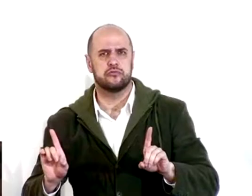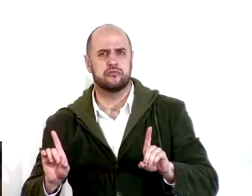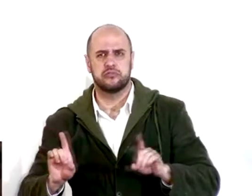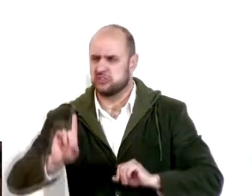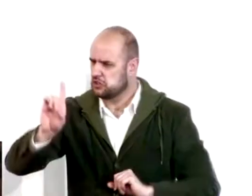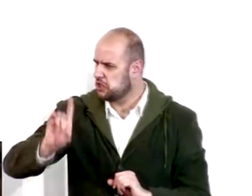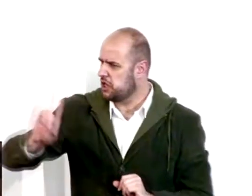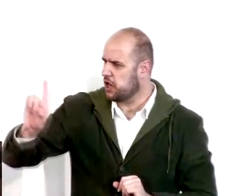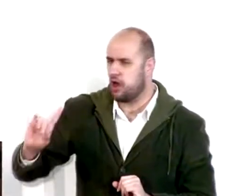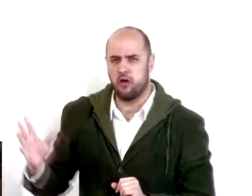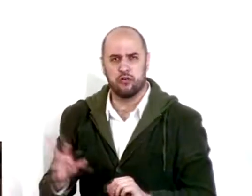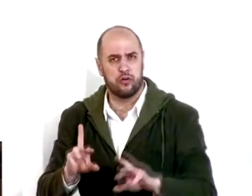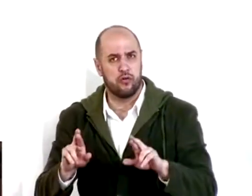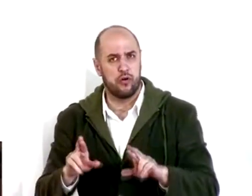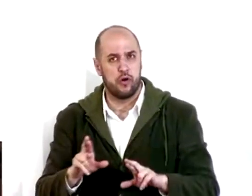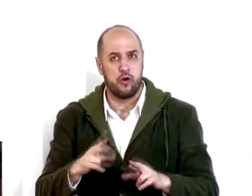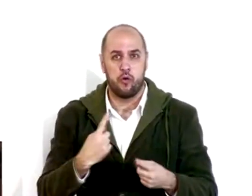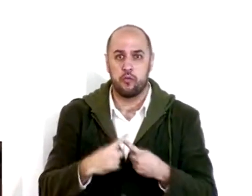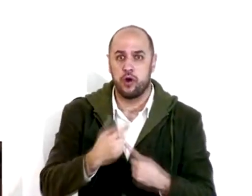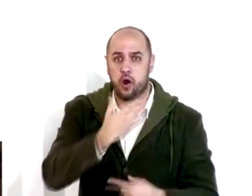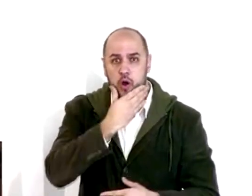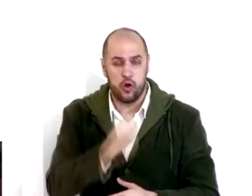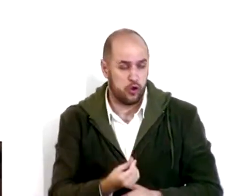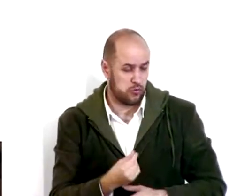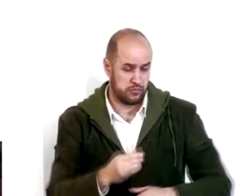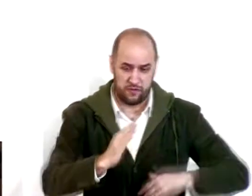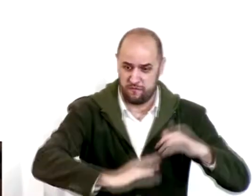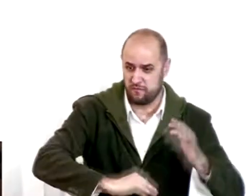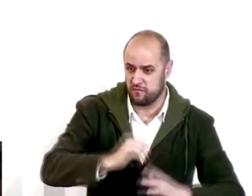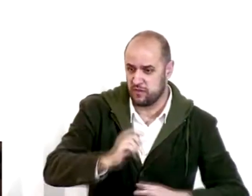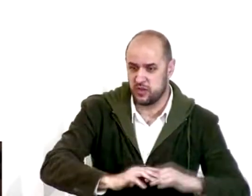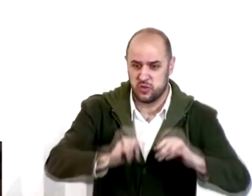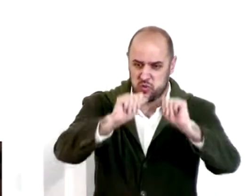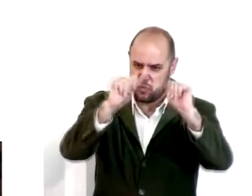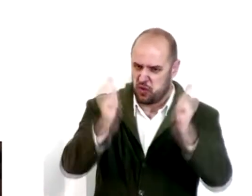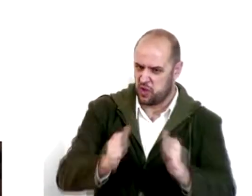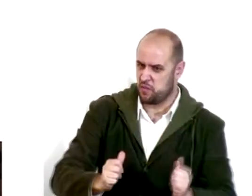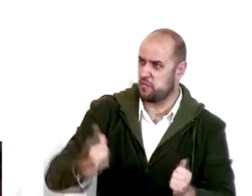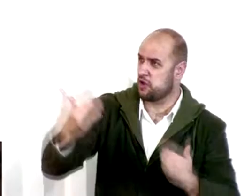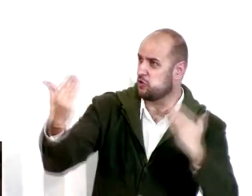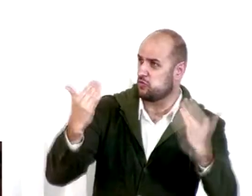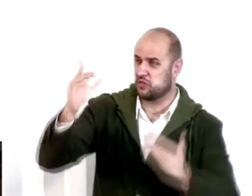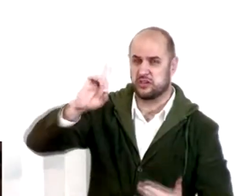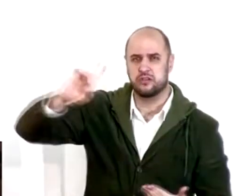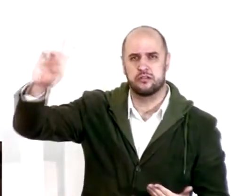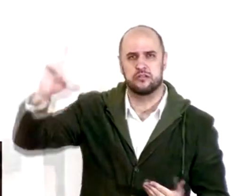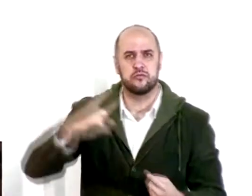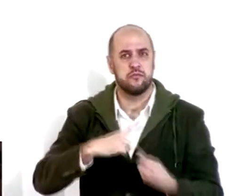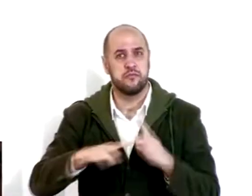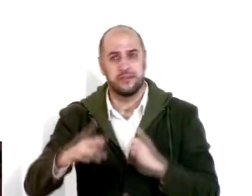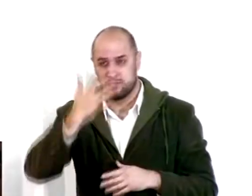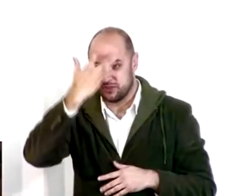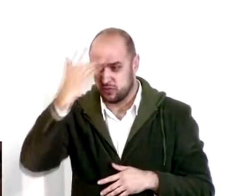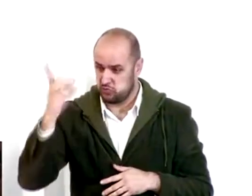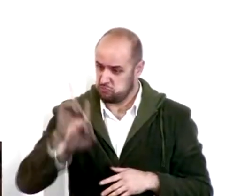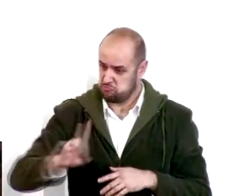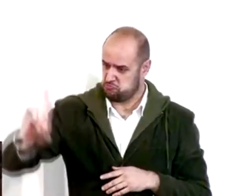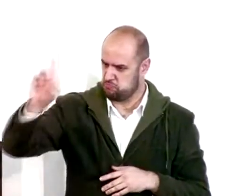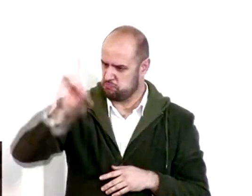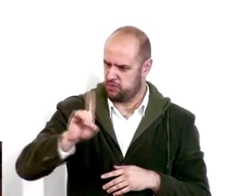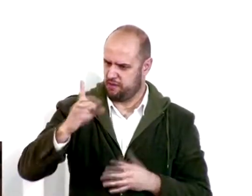feito à imagem de Deus, e este salmo trata de pessoas que ocupam o lugar de Deus.